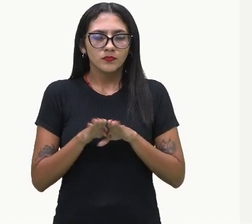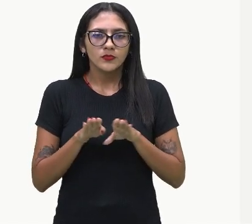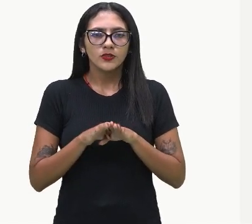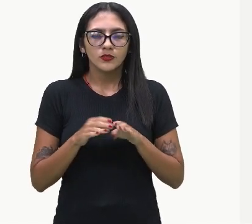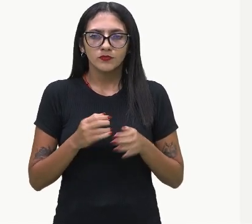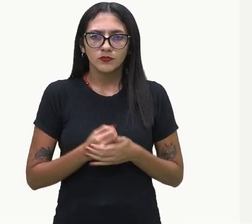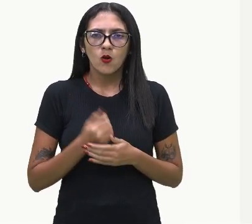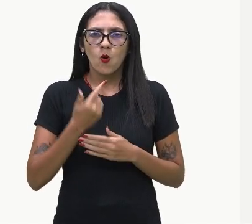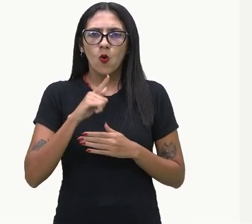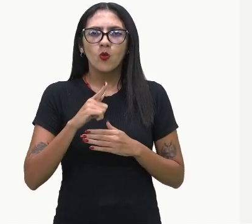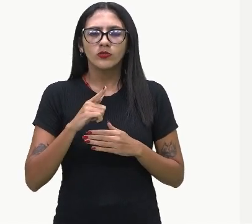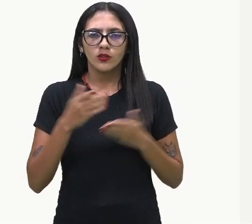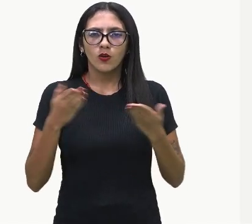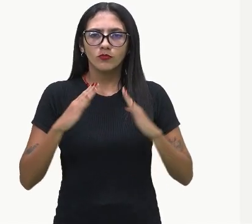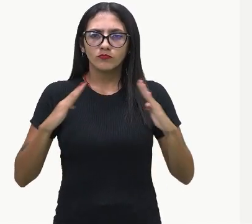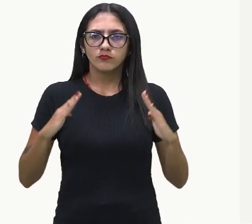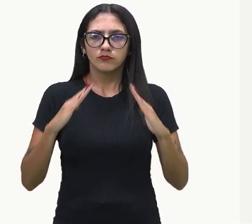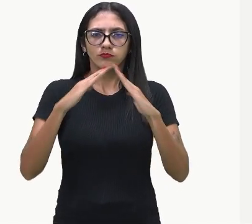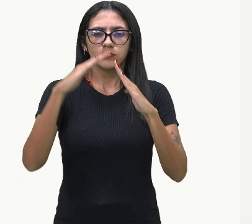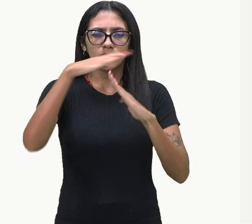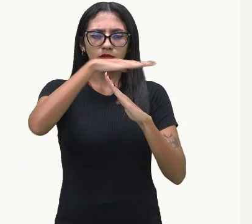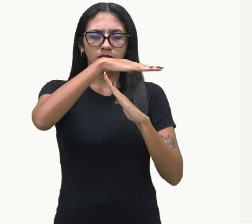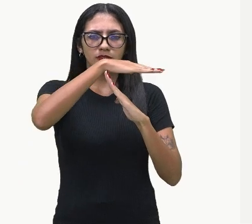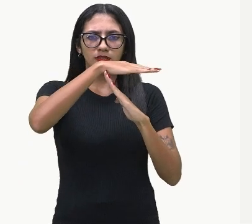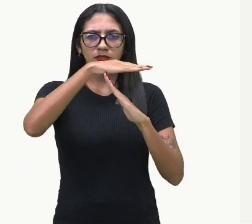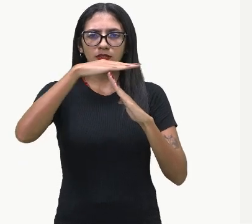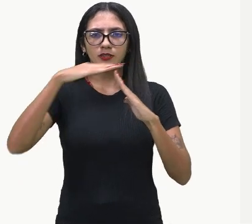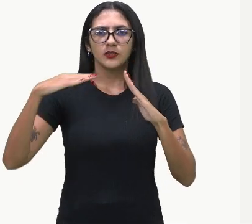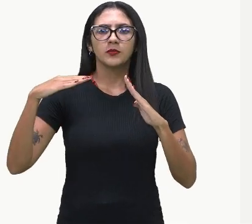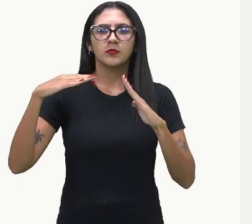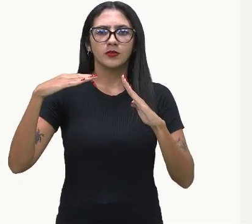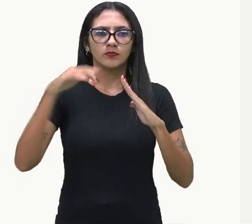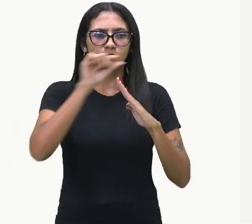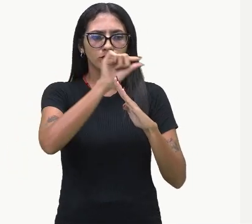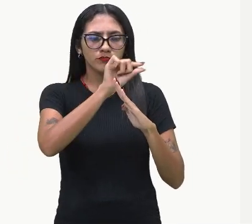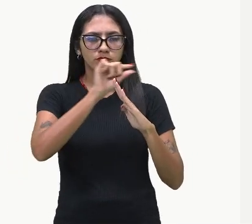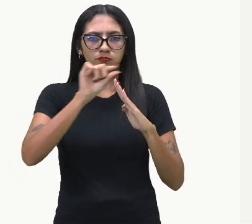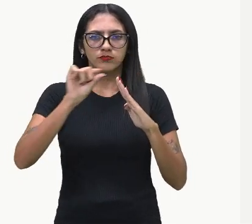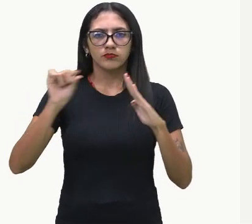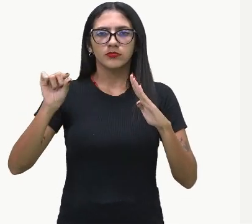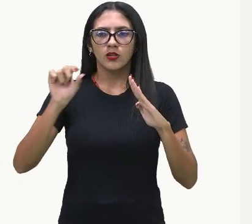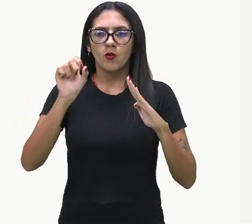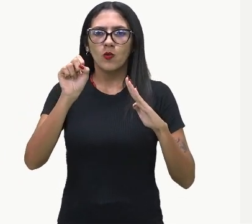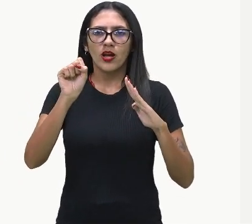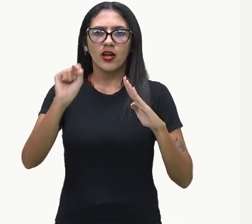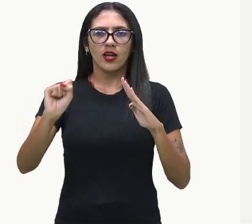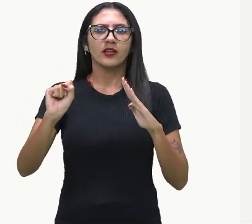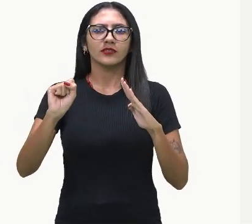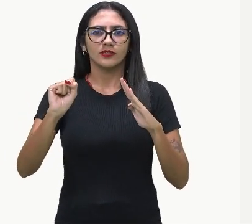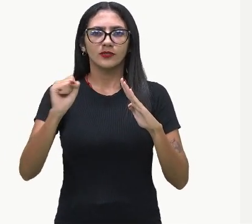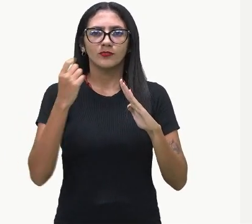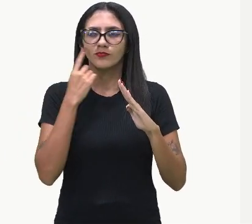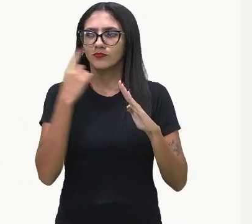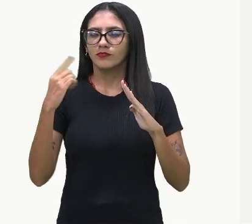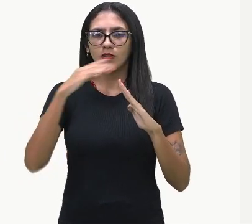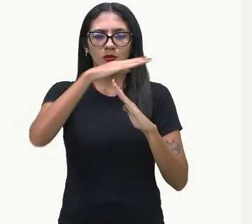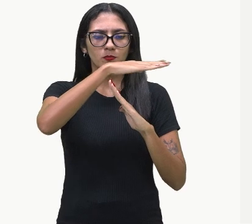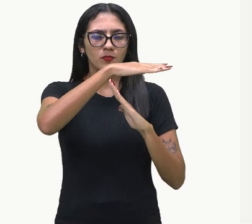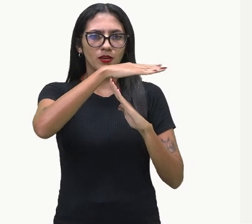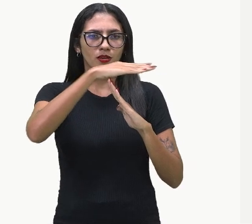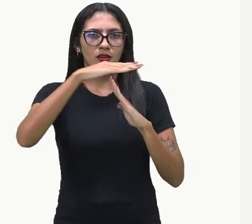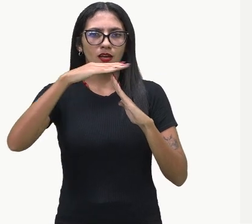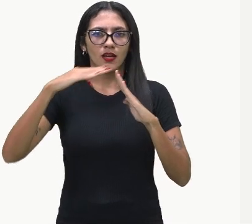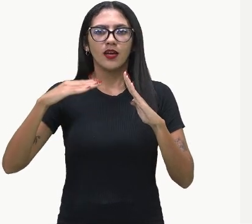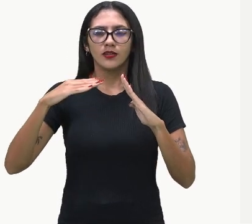vértice A, ou seja, aqui em cima, uma reta S, olha aí a gente criando a nossa